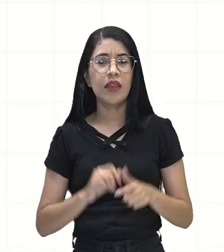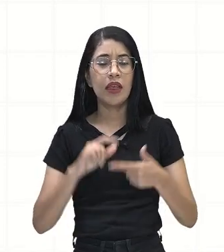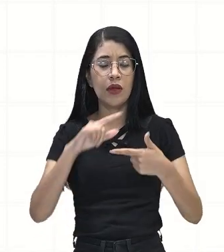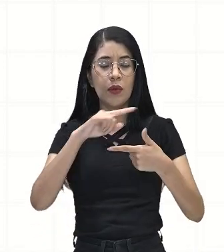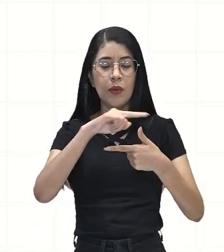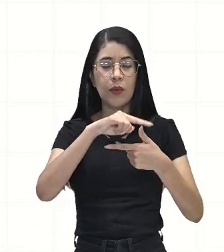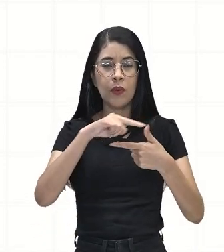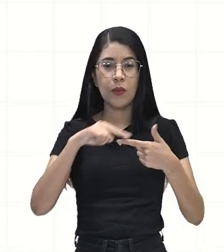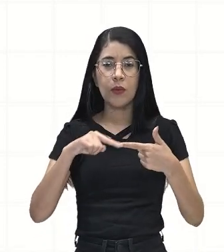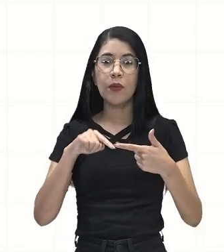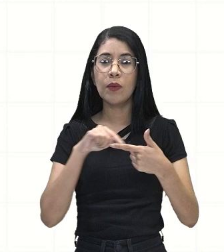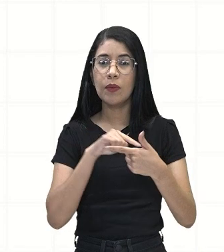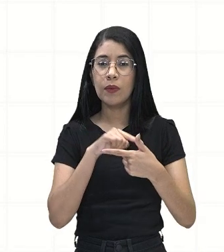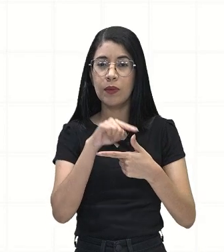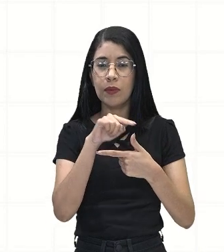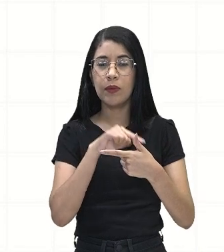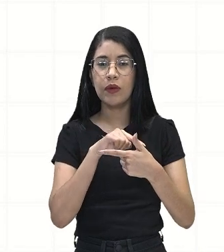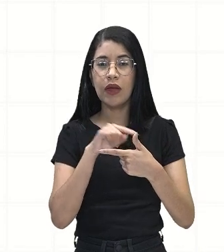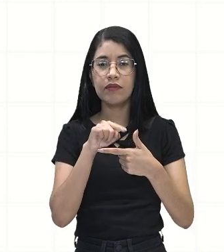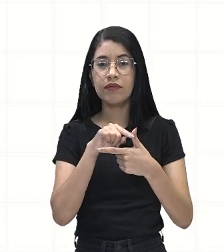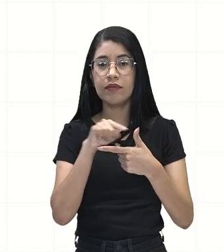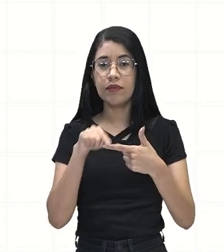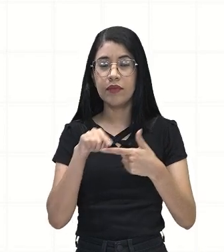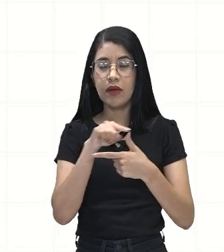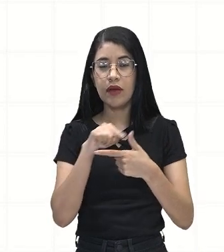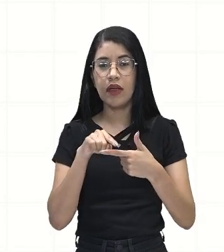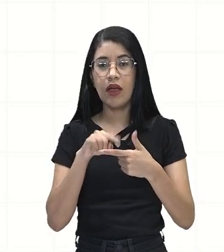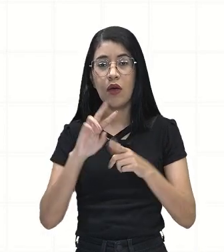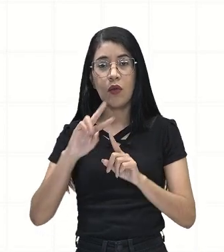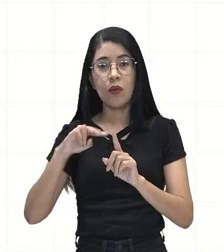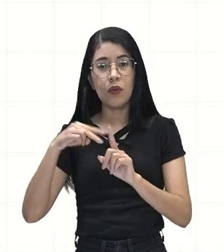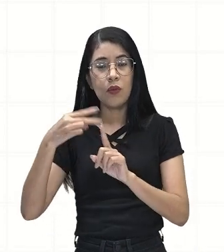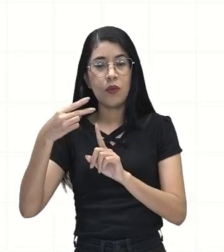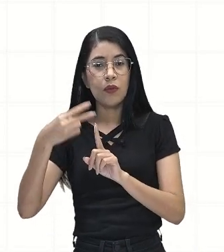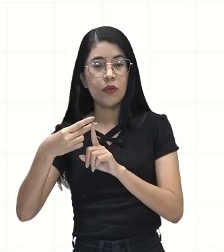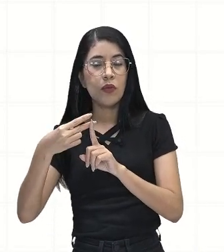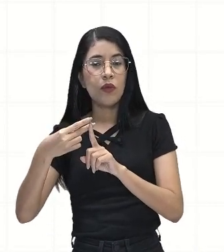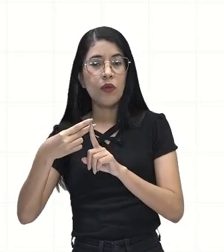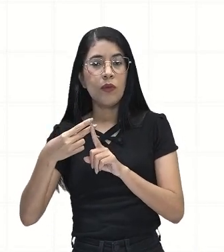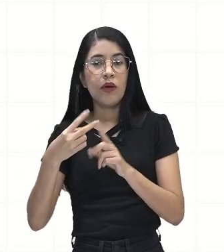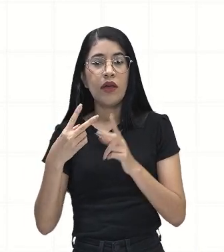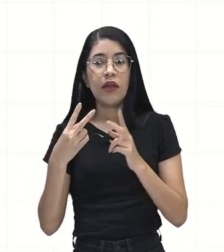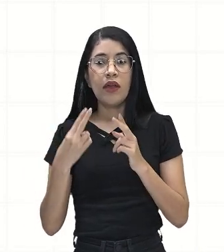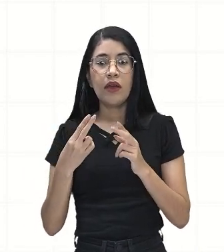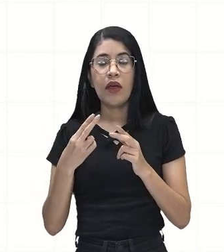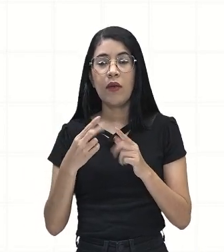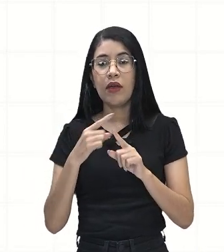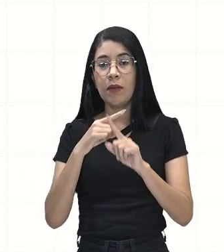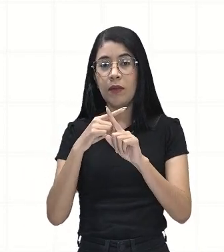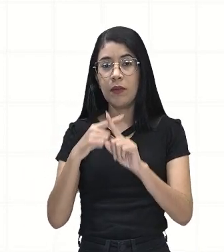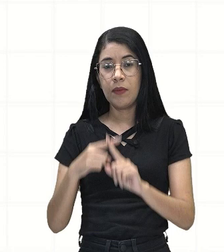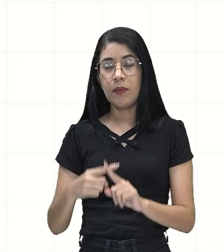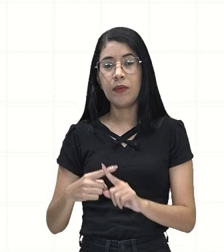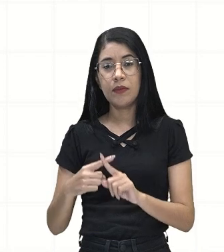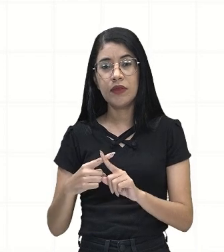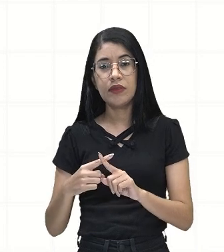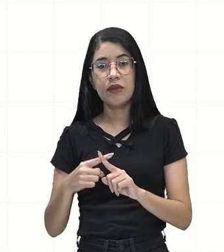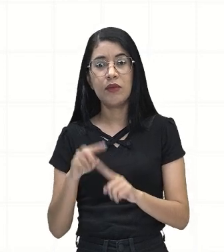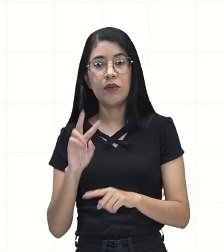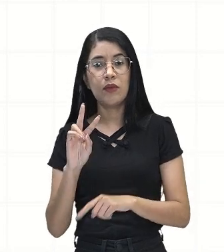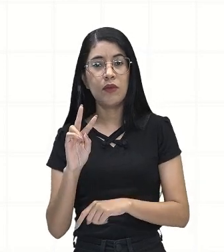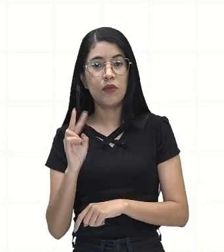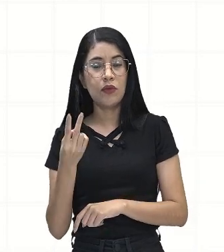retângulo, o quadrado de um cateto sempre será igual ao produto da hipotenusa do